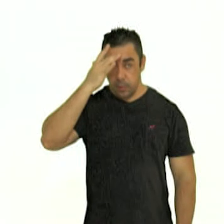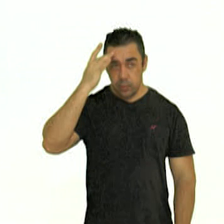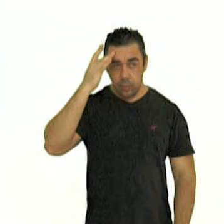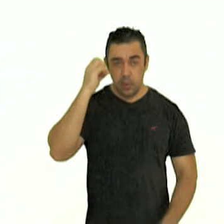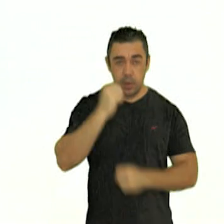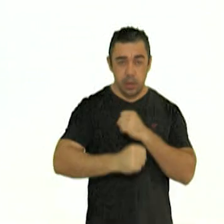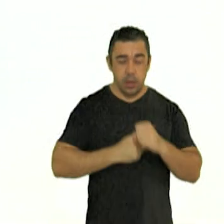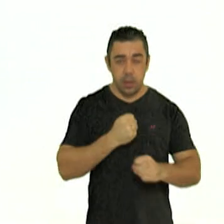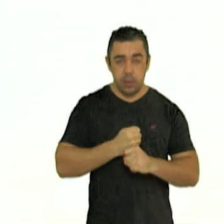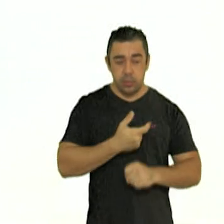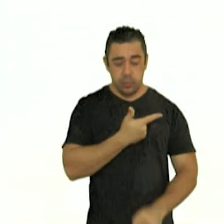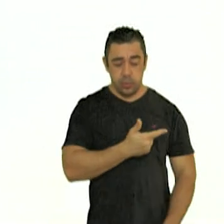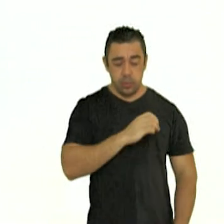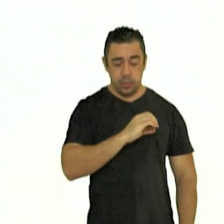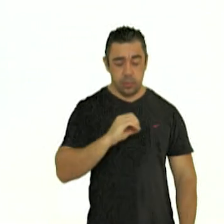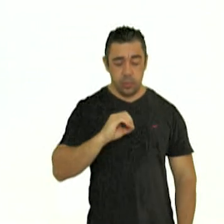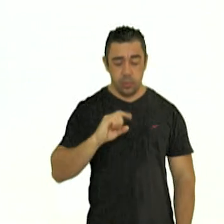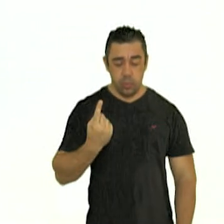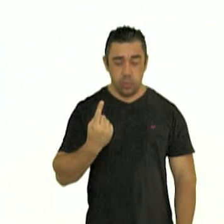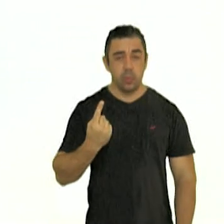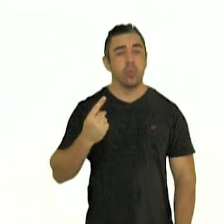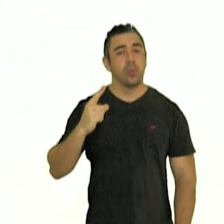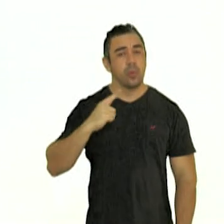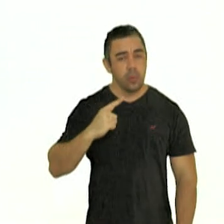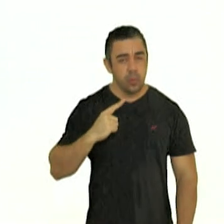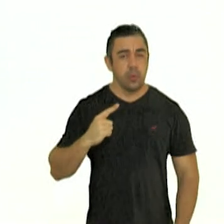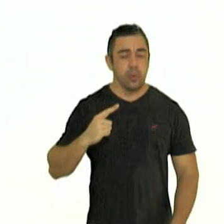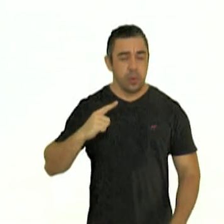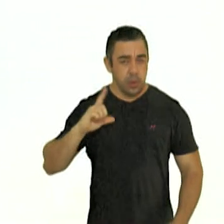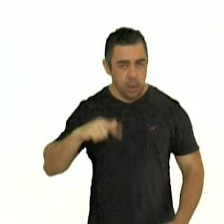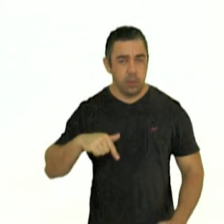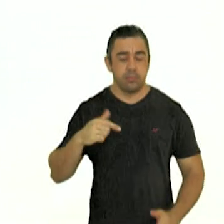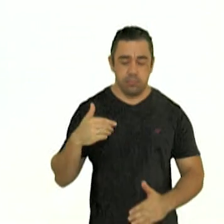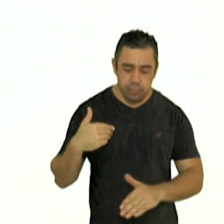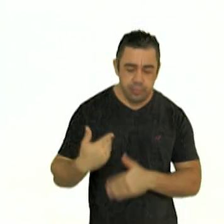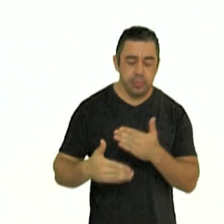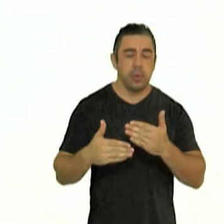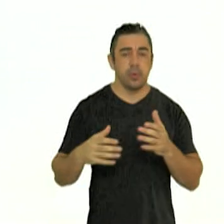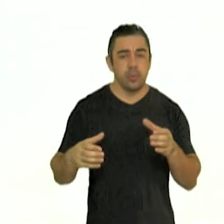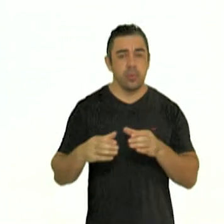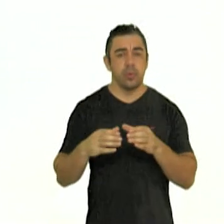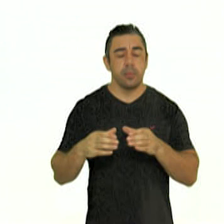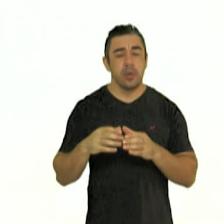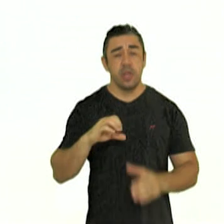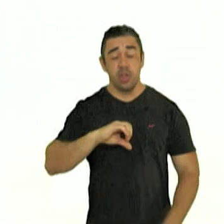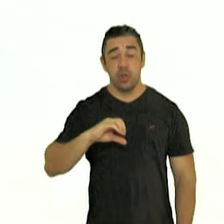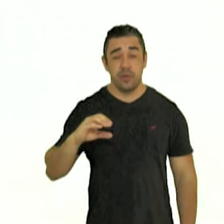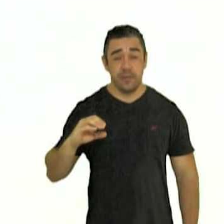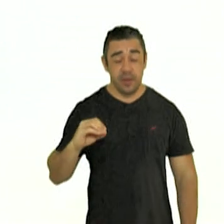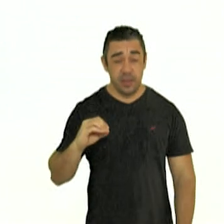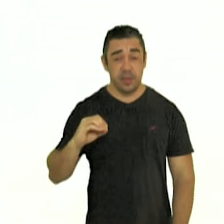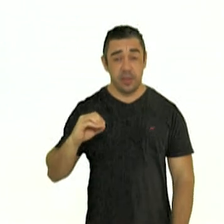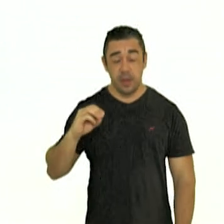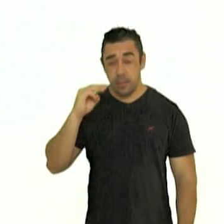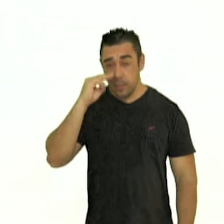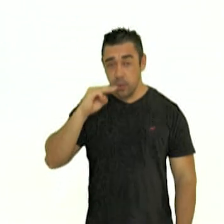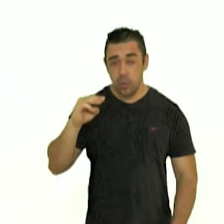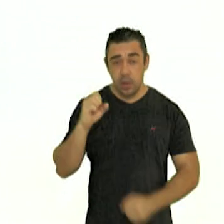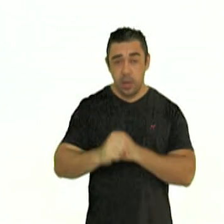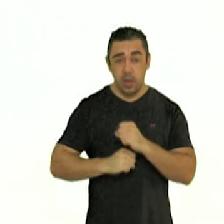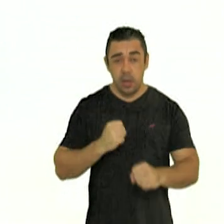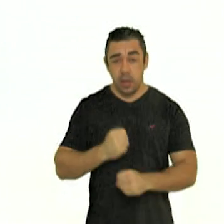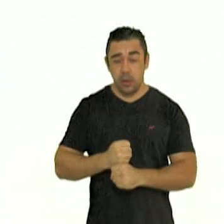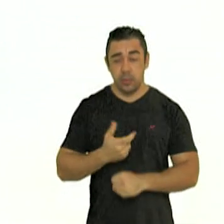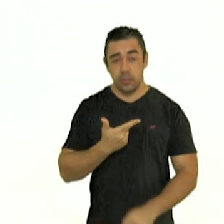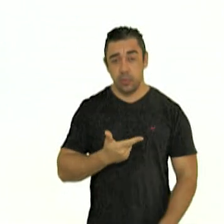né, foram elevadas, aí, promovidas à classe média, né, para 90 milhões em 2013. Então a